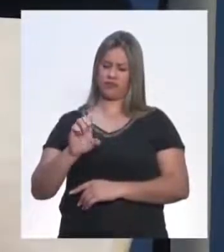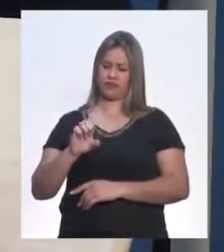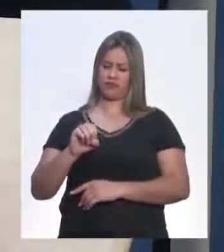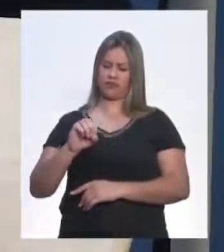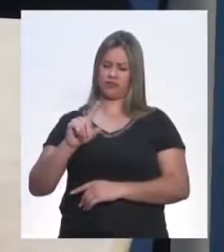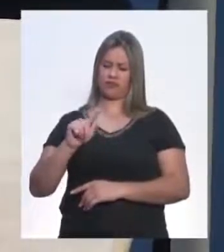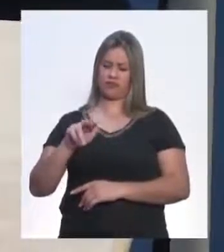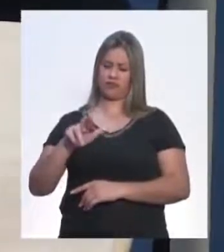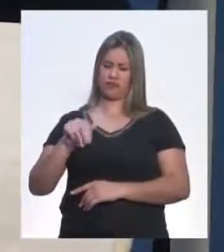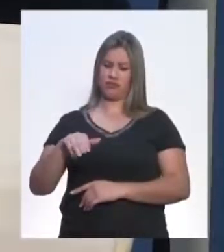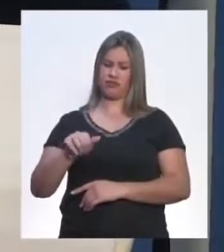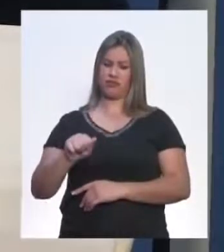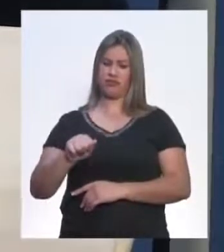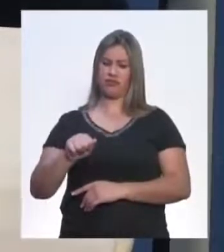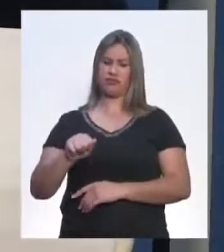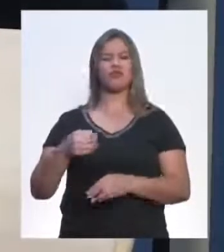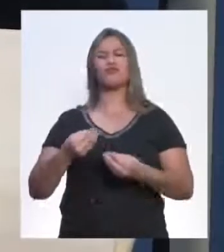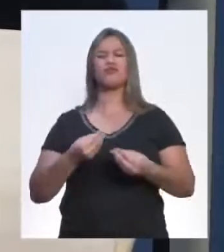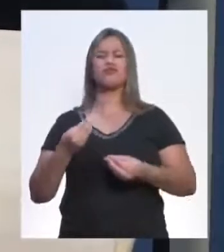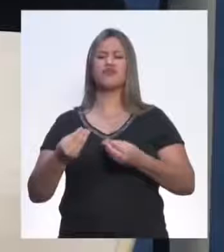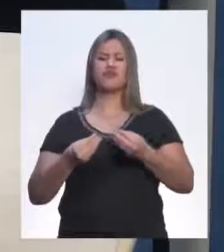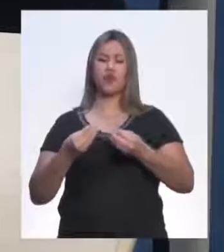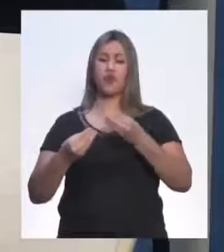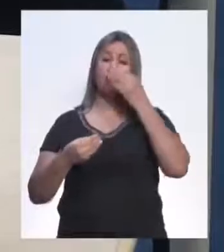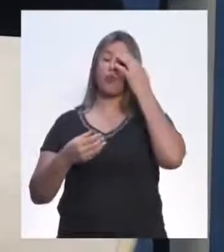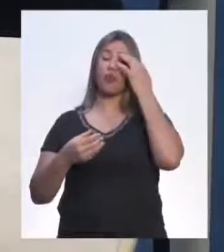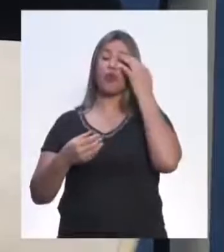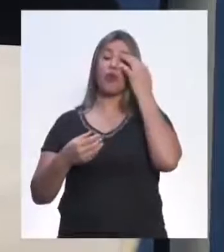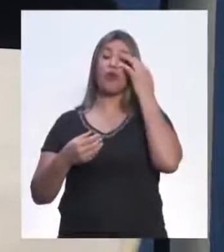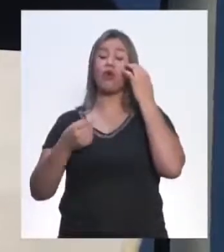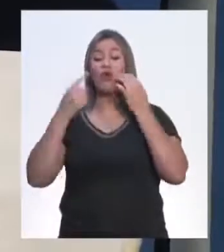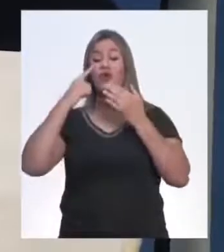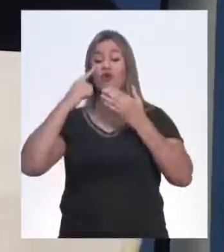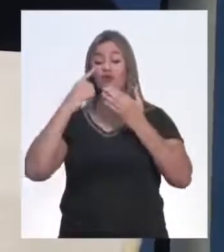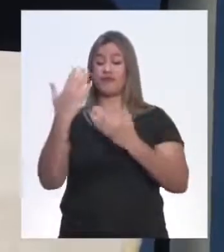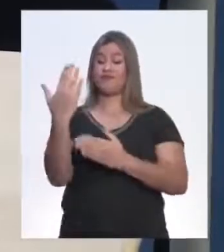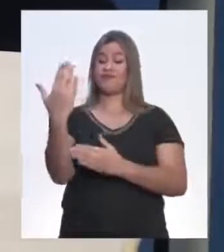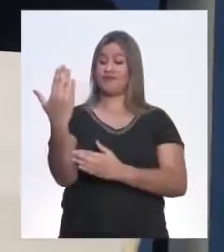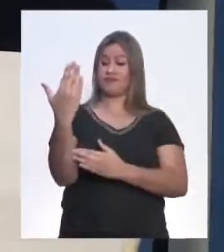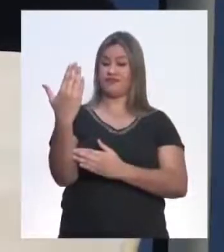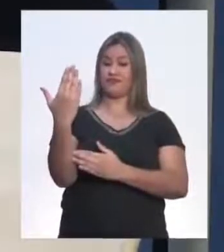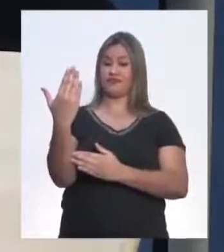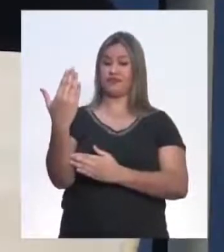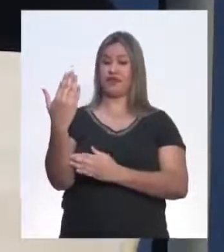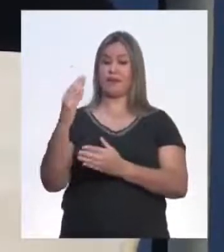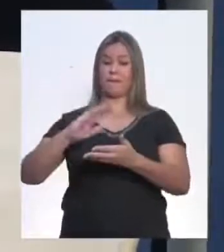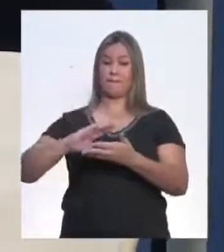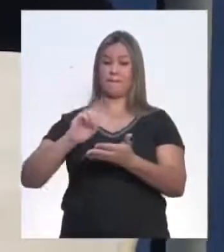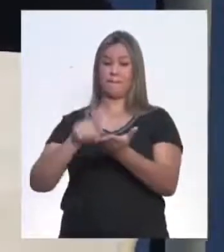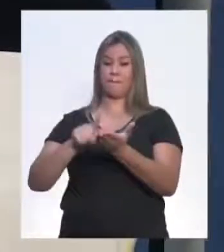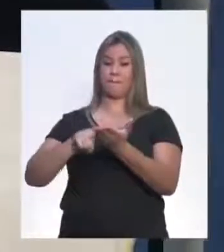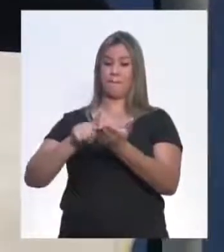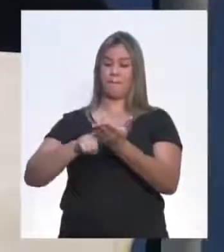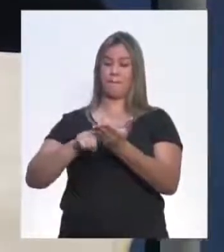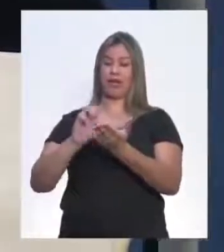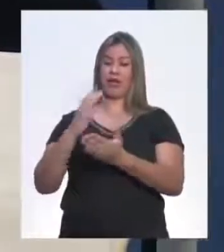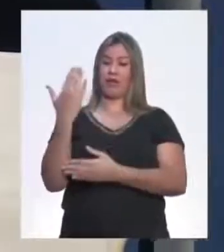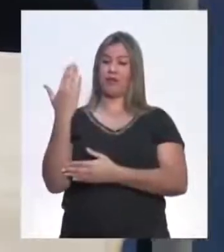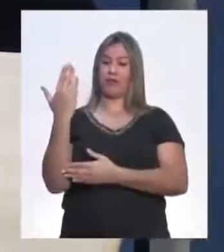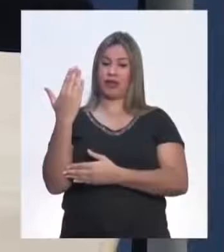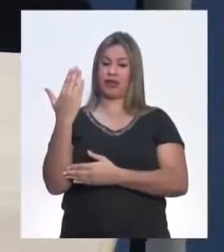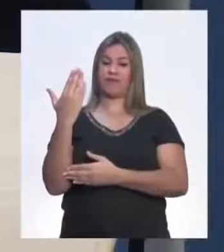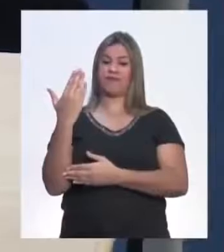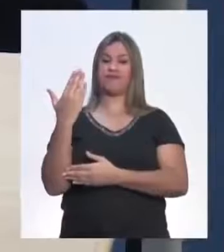isso? Então, ó, tô com ele assim em pé, né? Ó, com ele com o modelo. O que você vai fazer? Com esse lado que falta, né? Com esse lado